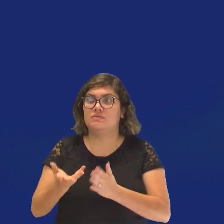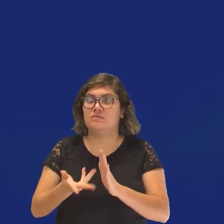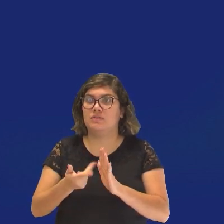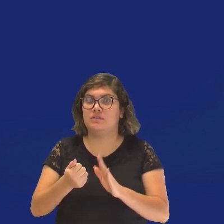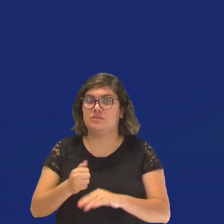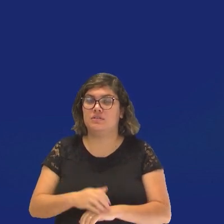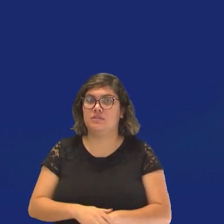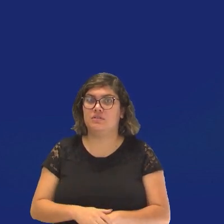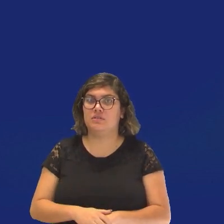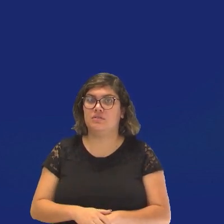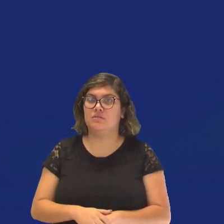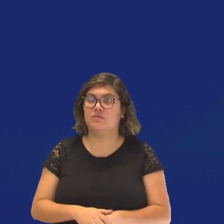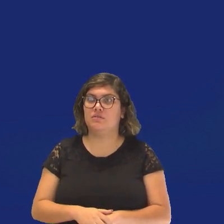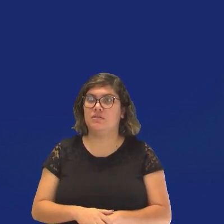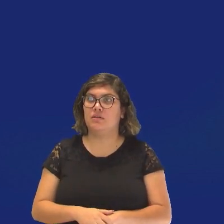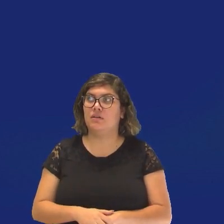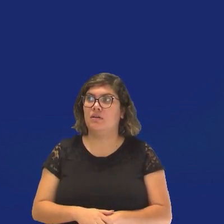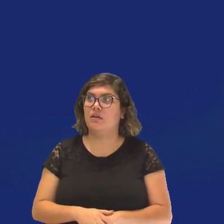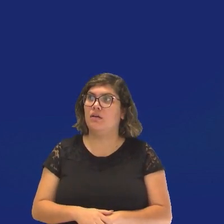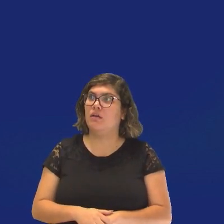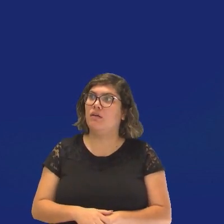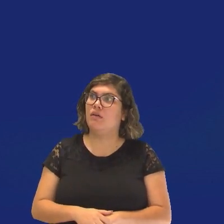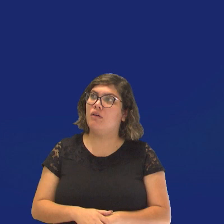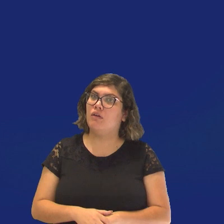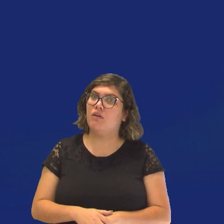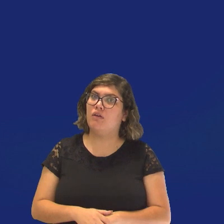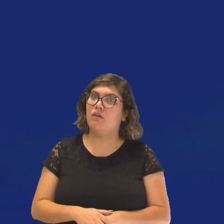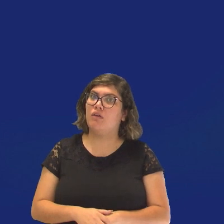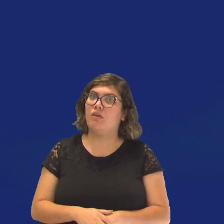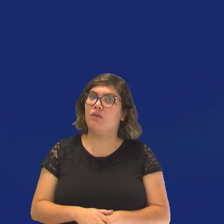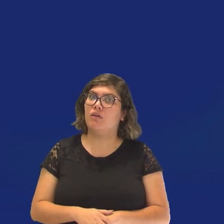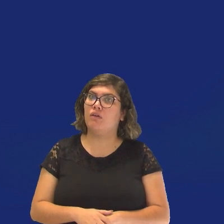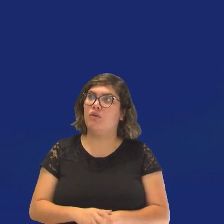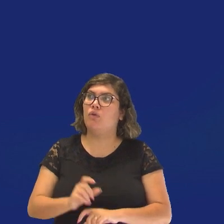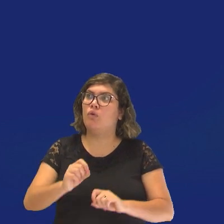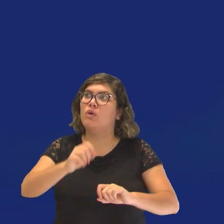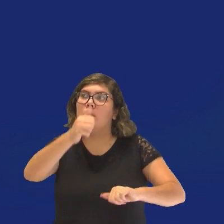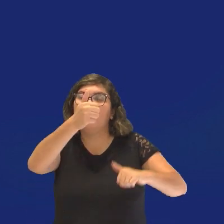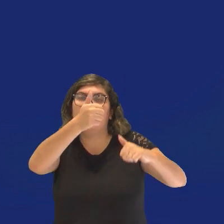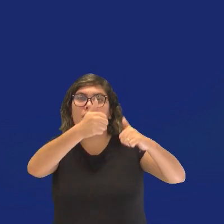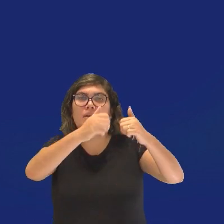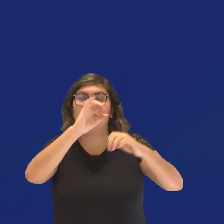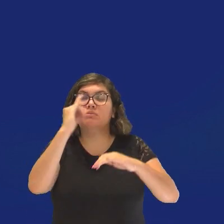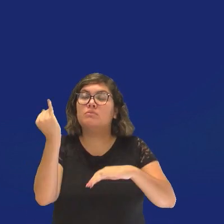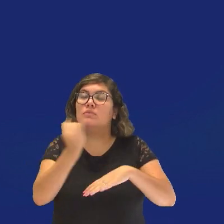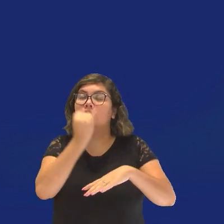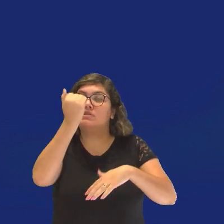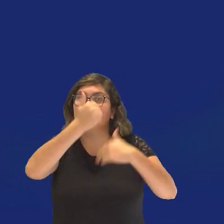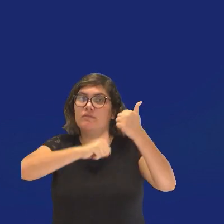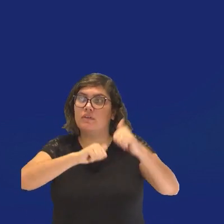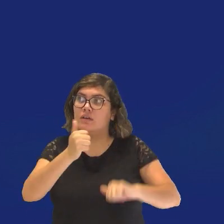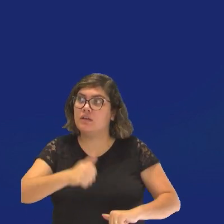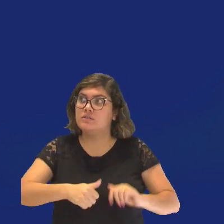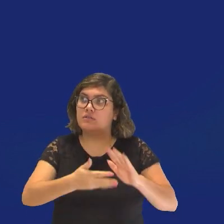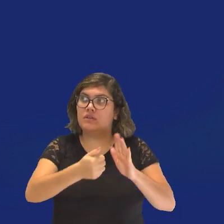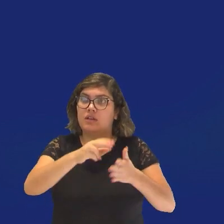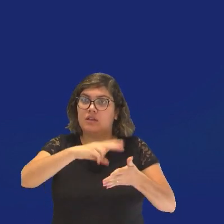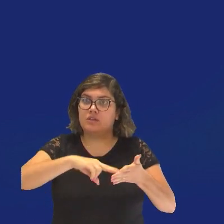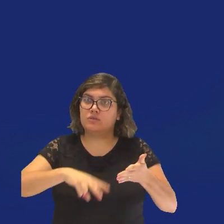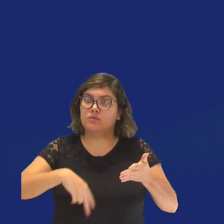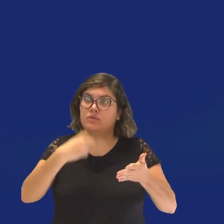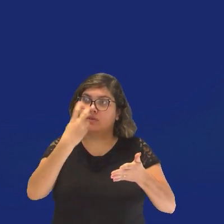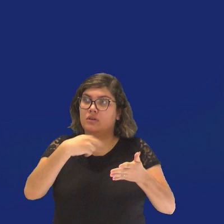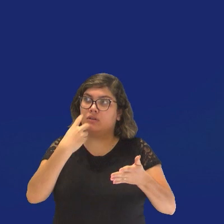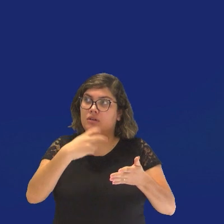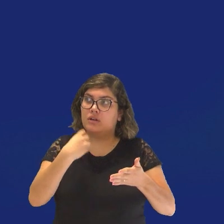Se puder passar para mim, pode avançar. Então, o que é uma avaliação, qual a importância de uma avaliação de fluência em leitura oral? Pode passar,